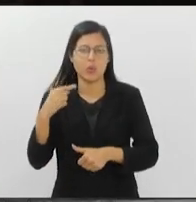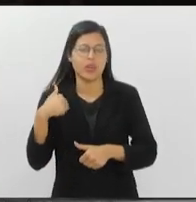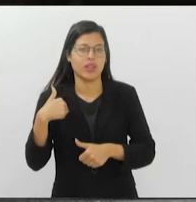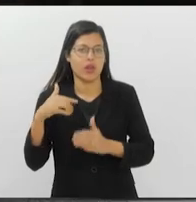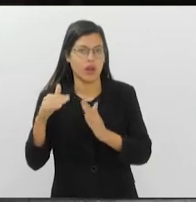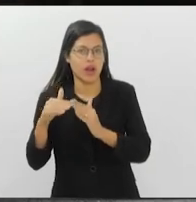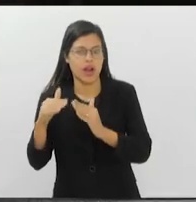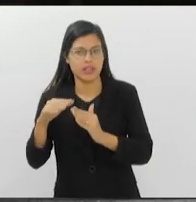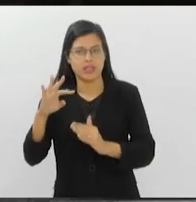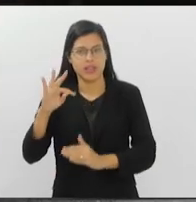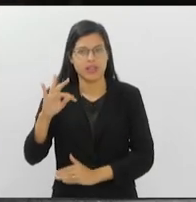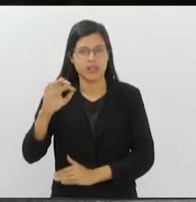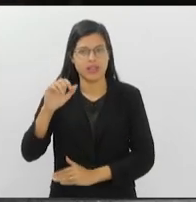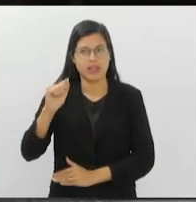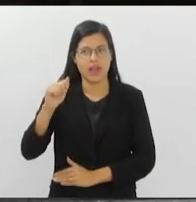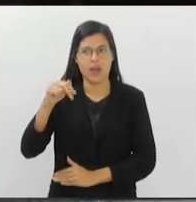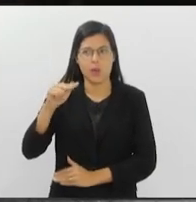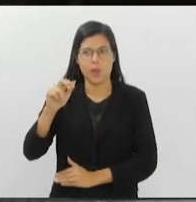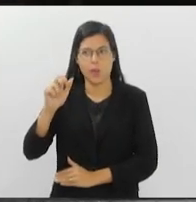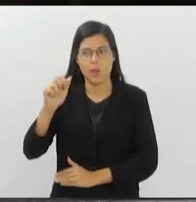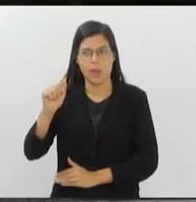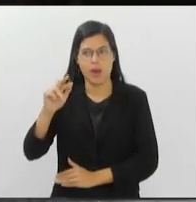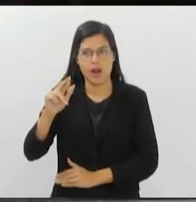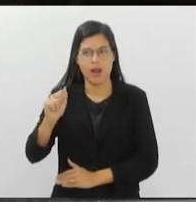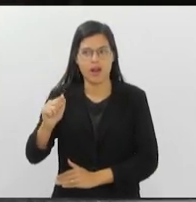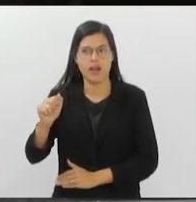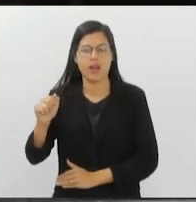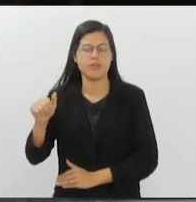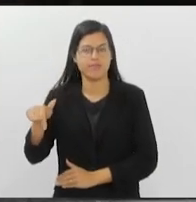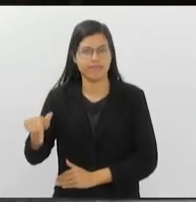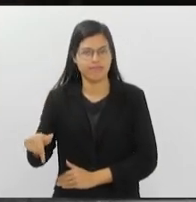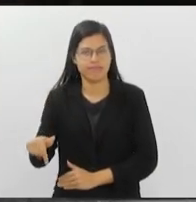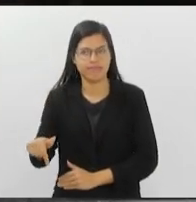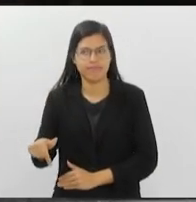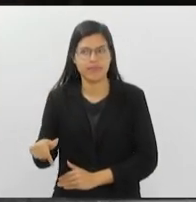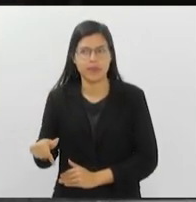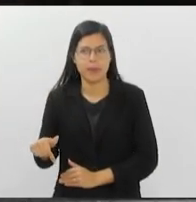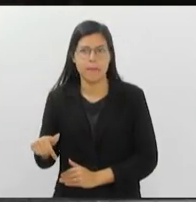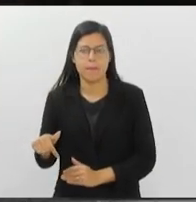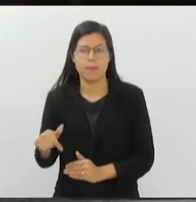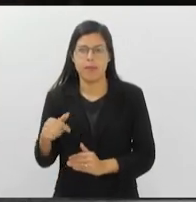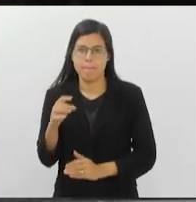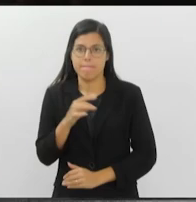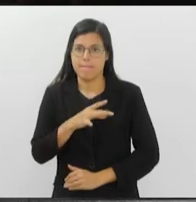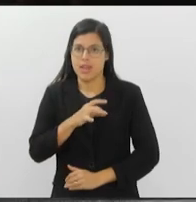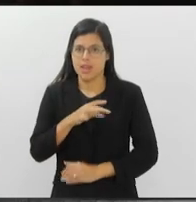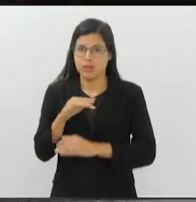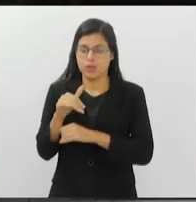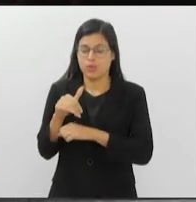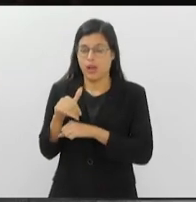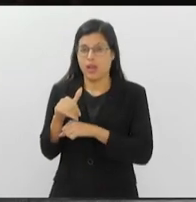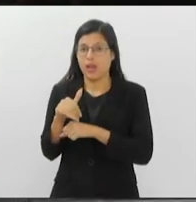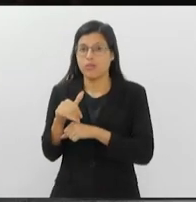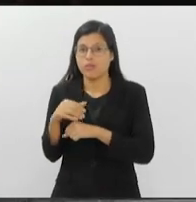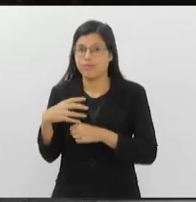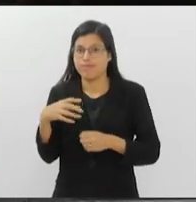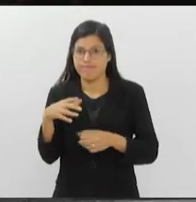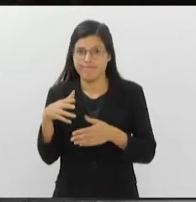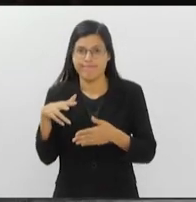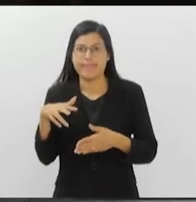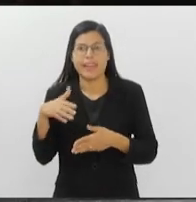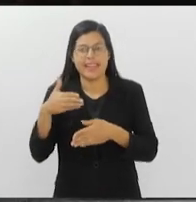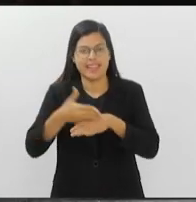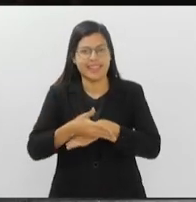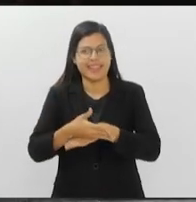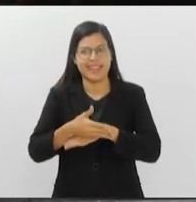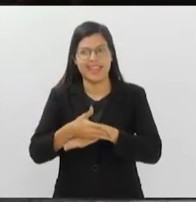bairros cercas ali da antiga colônia Juliano Moreira. E, mais do que medo, quando eu pisei lá dentro, né, de um